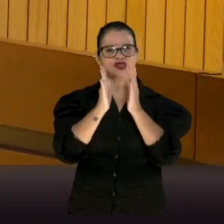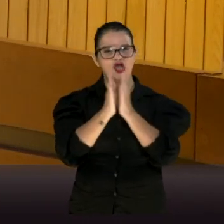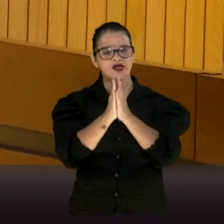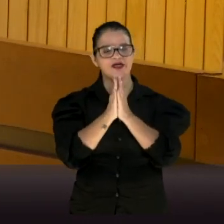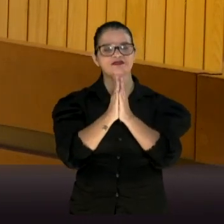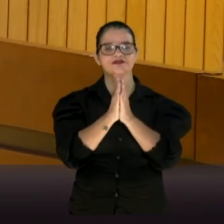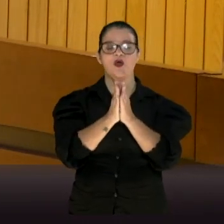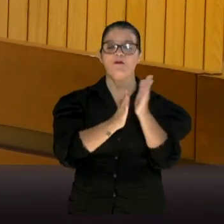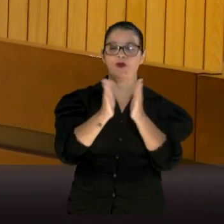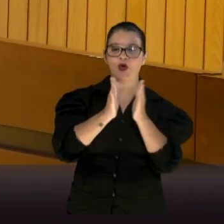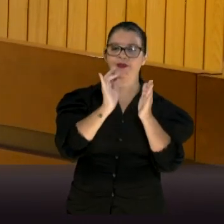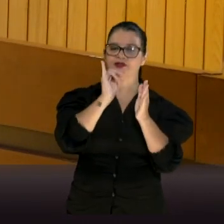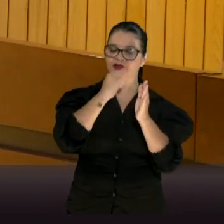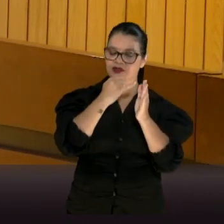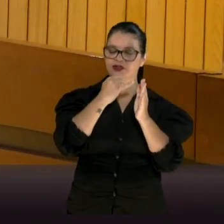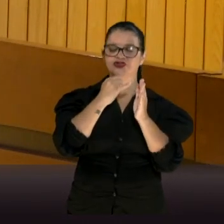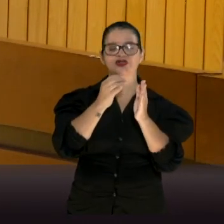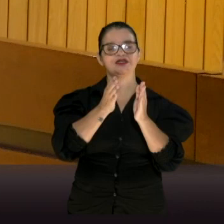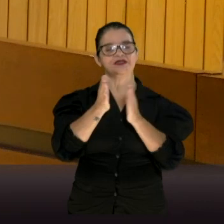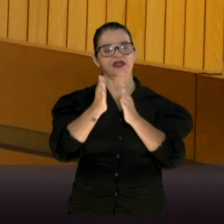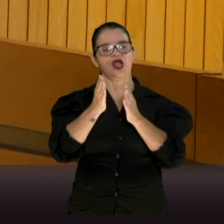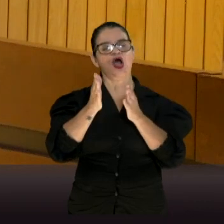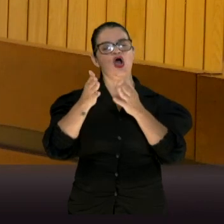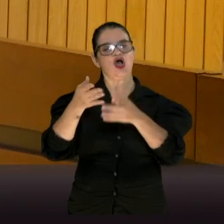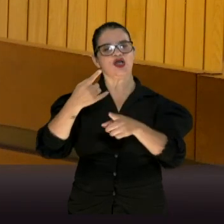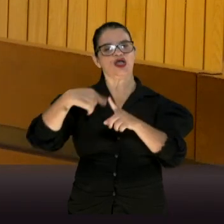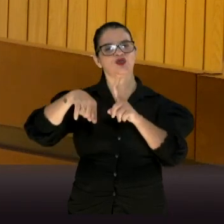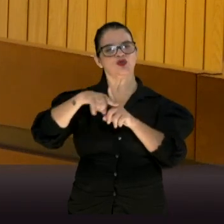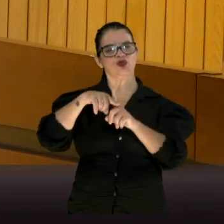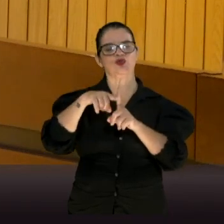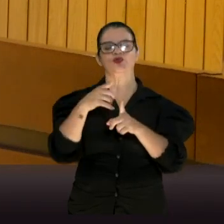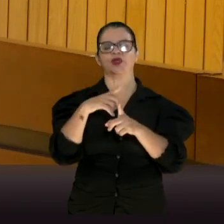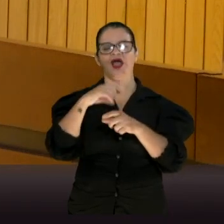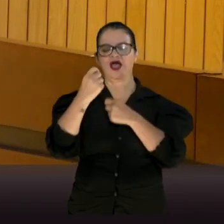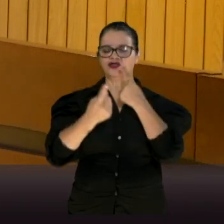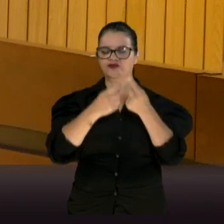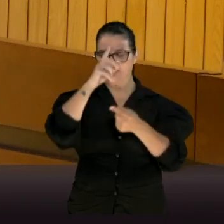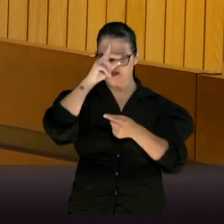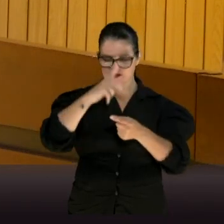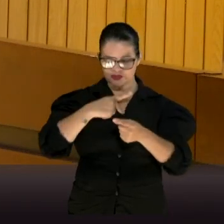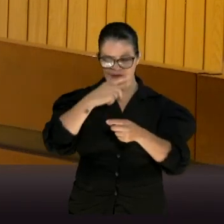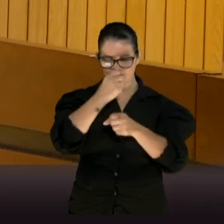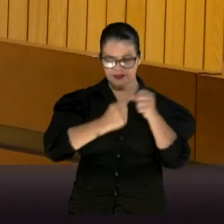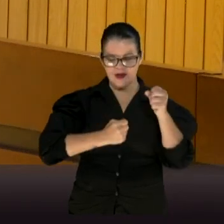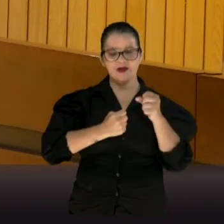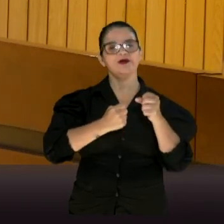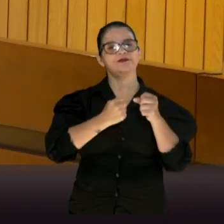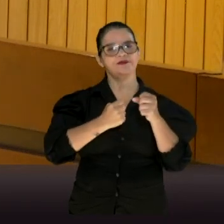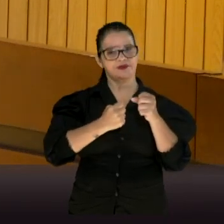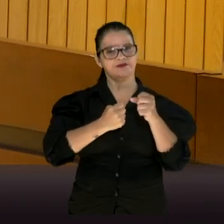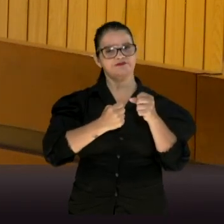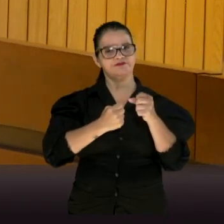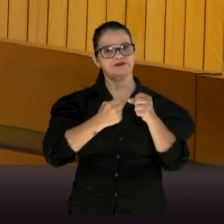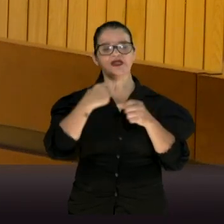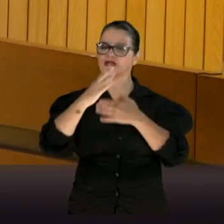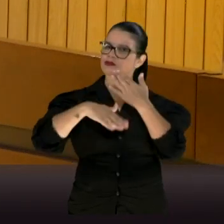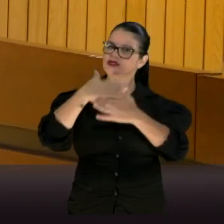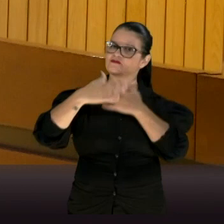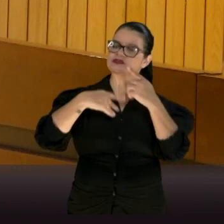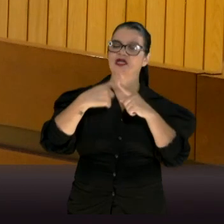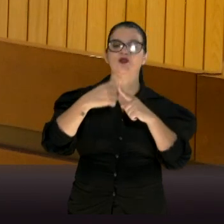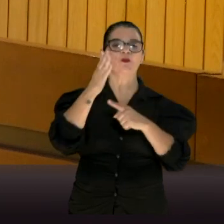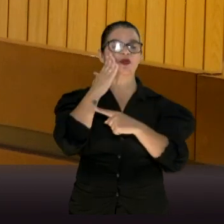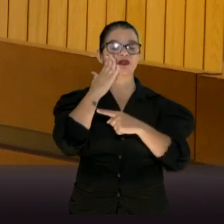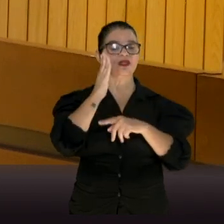momento de tristeza, no luto, no cometimento, muitas vezes, de um suicídio. Nós temos avançado porque entendemos que